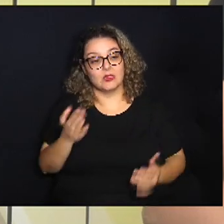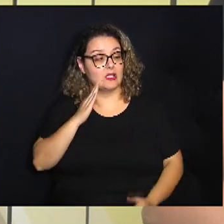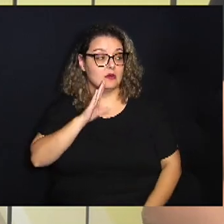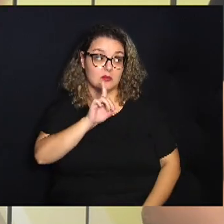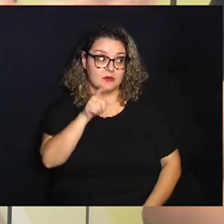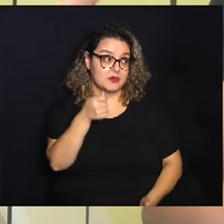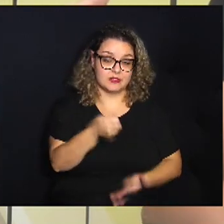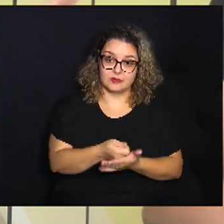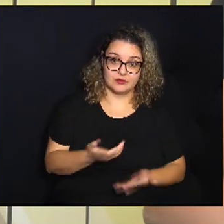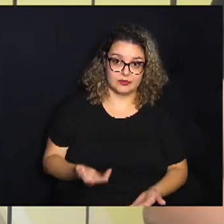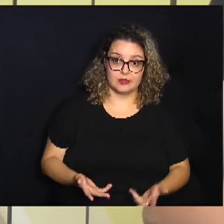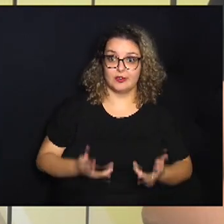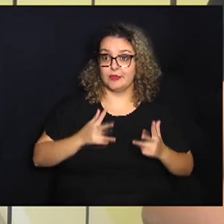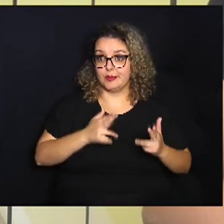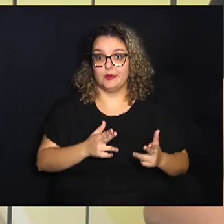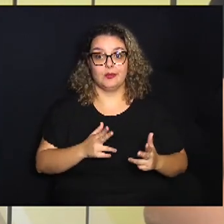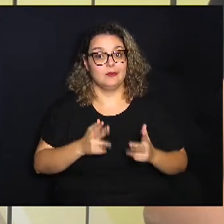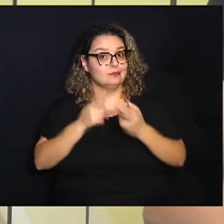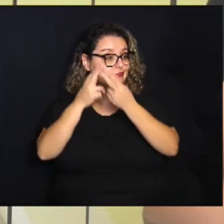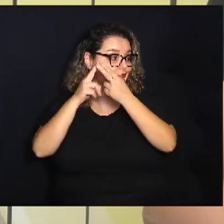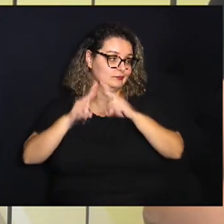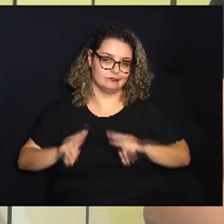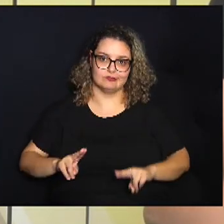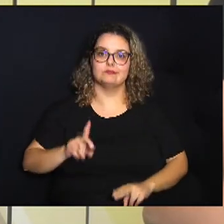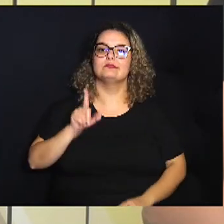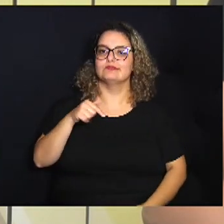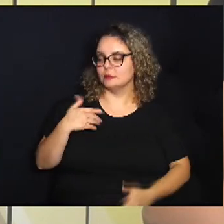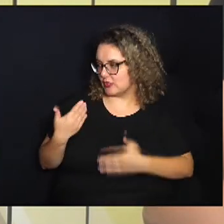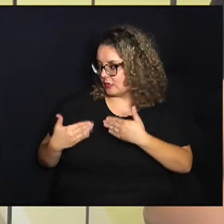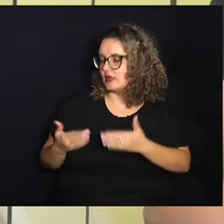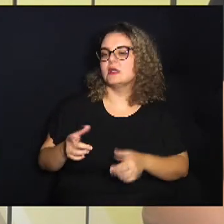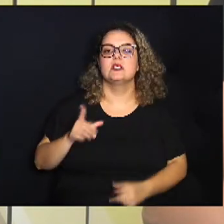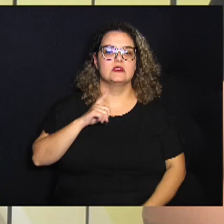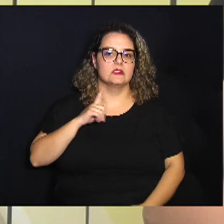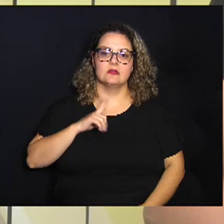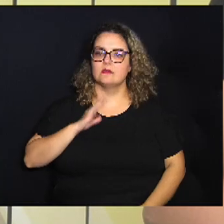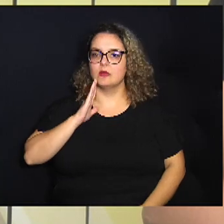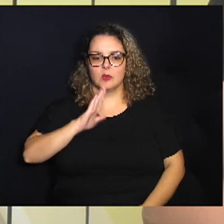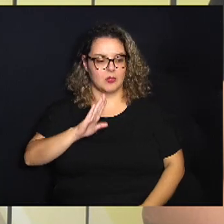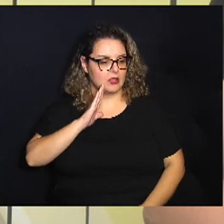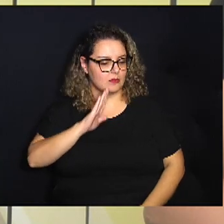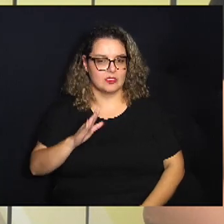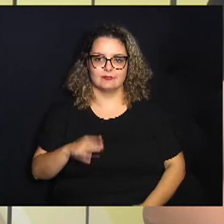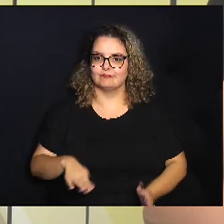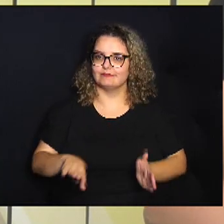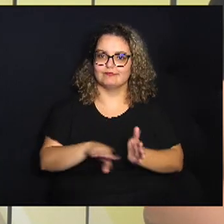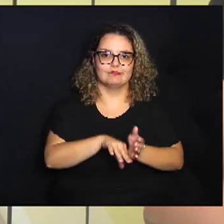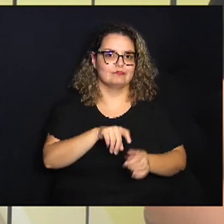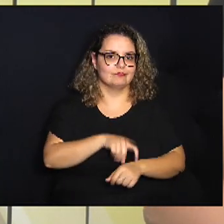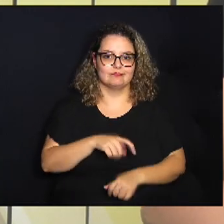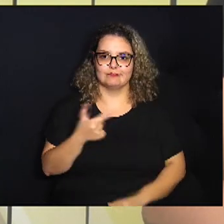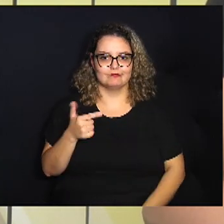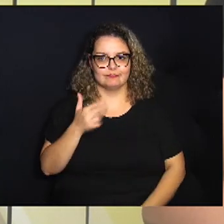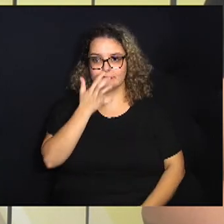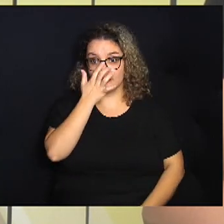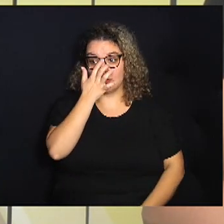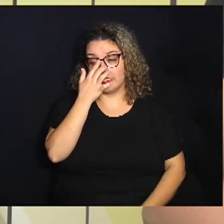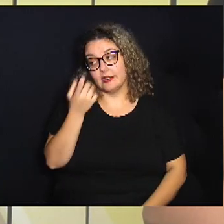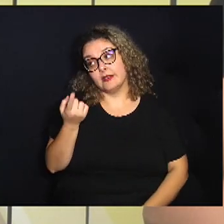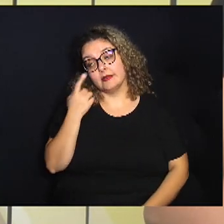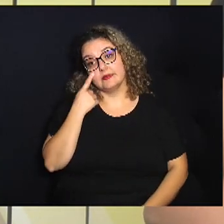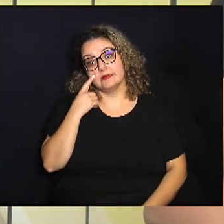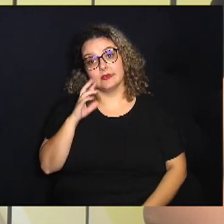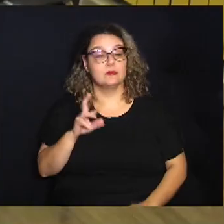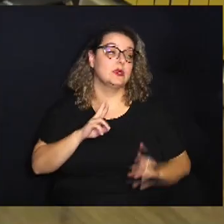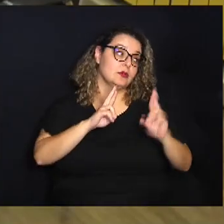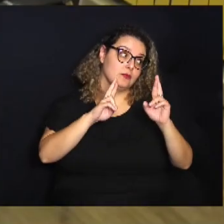cumprida. Assim como provavelmente em Paris. Vai acontecer em Paris com você. Deve ter tido muita promessa e vai chegar na hora. Vamos ver o que vai acontecer. Tomara,